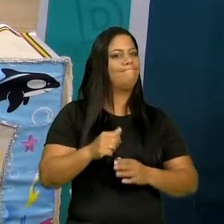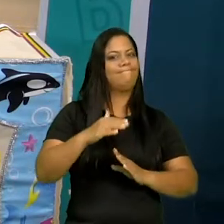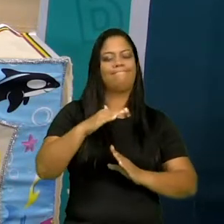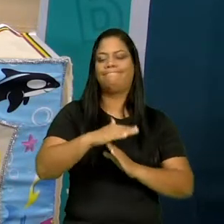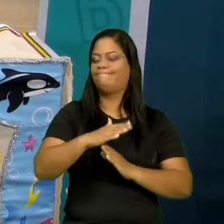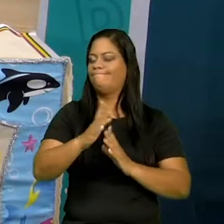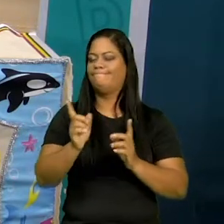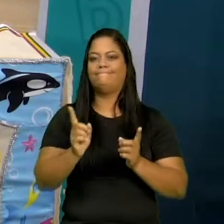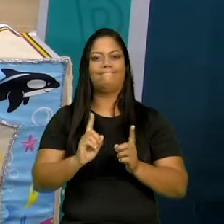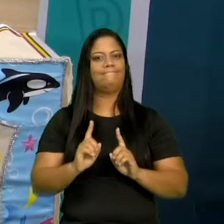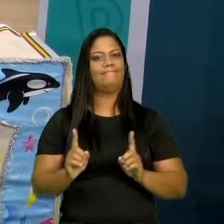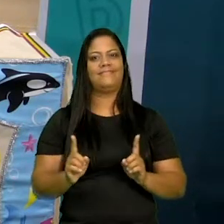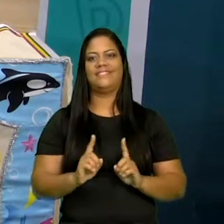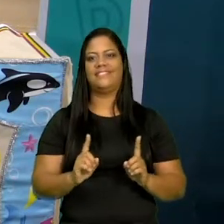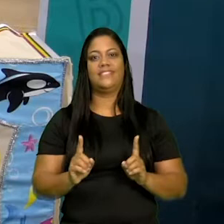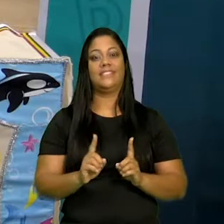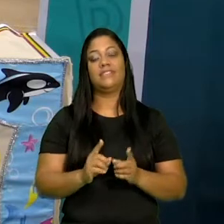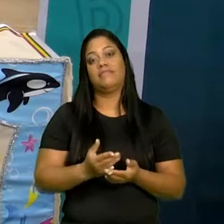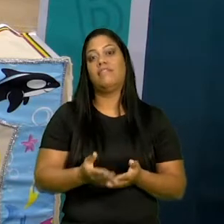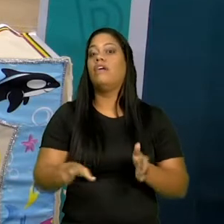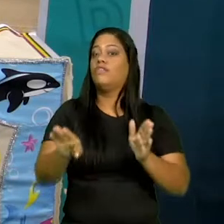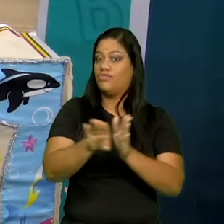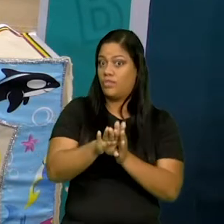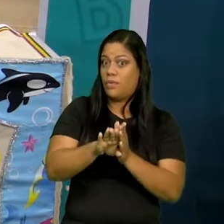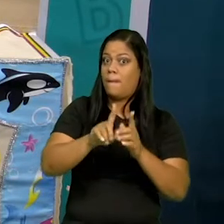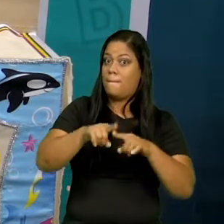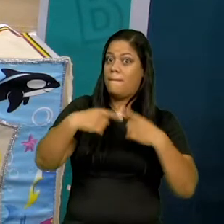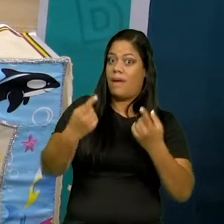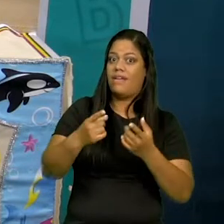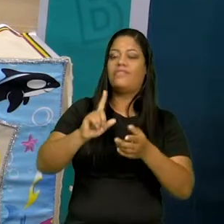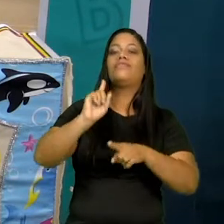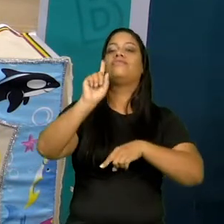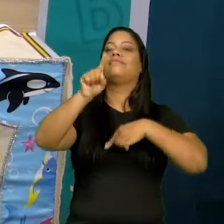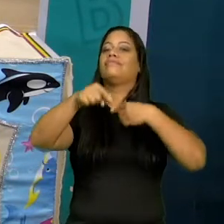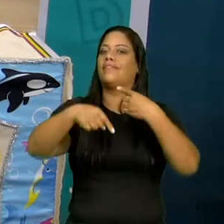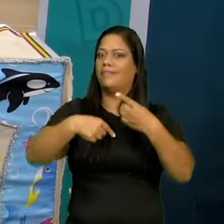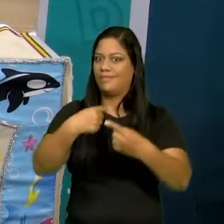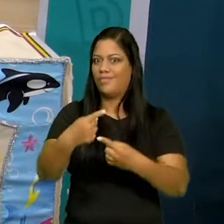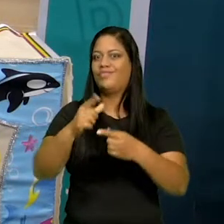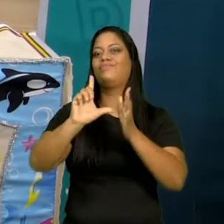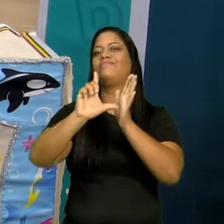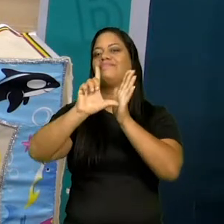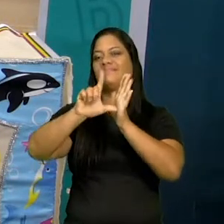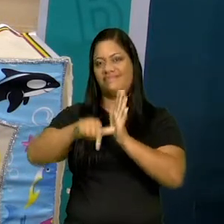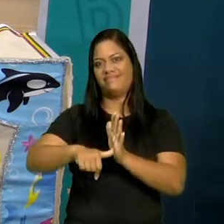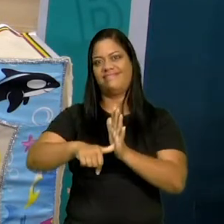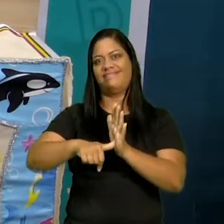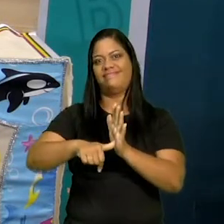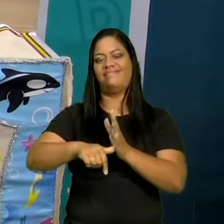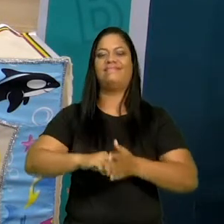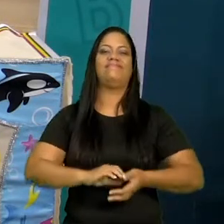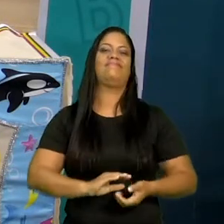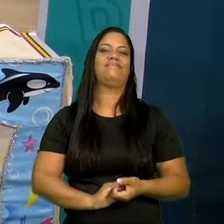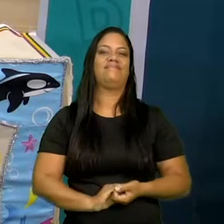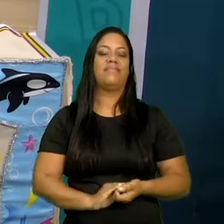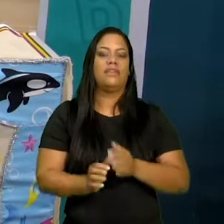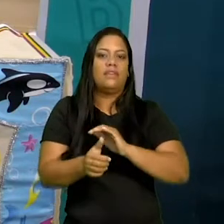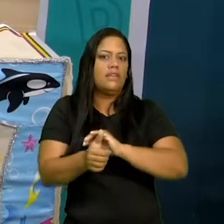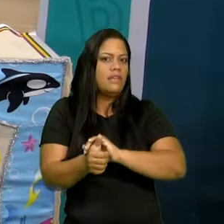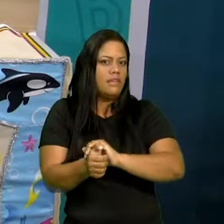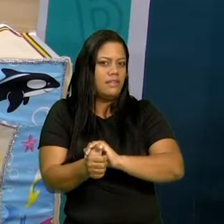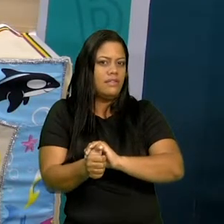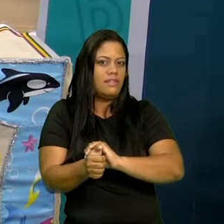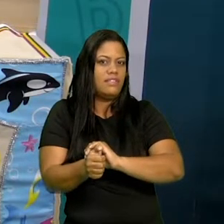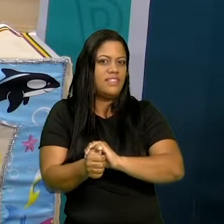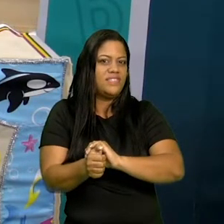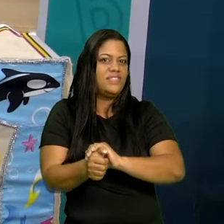mais chegar. Bem, bem. Ela chegou. Mas chegou de... pois. Pois. E a